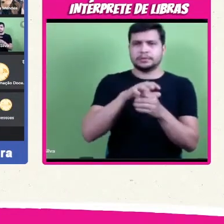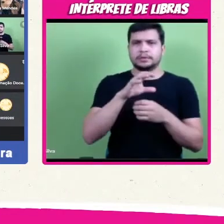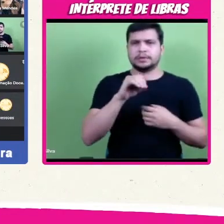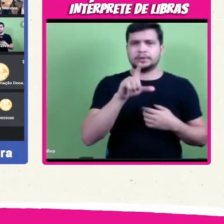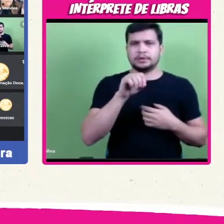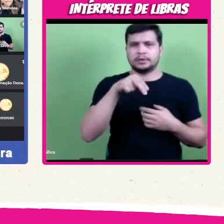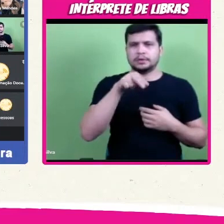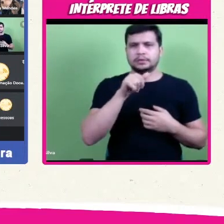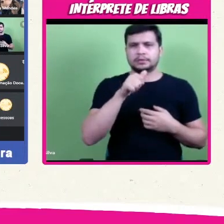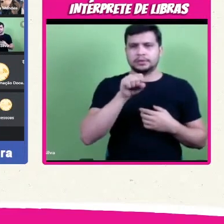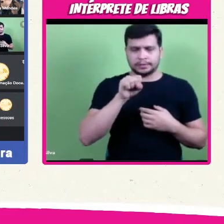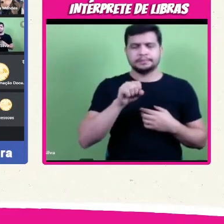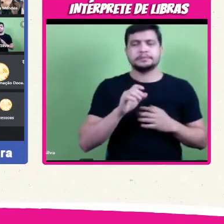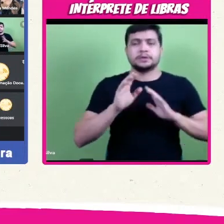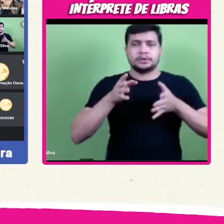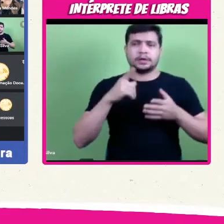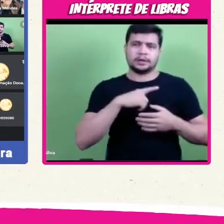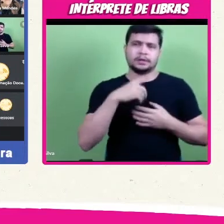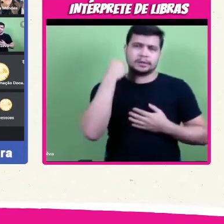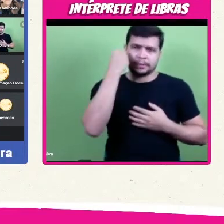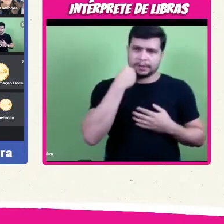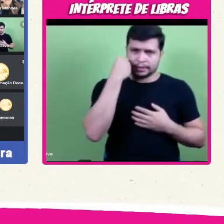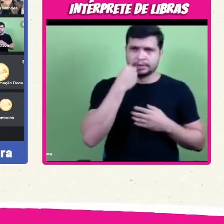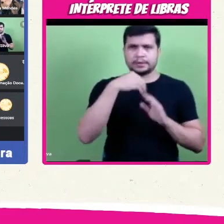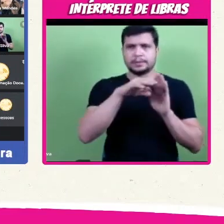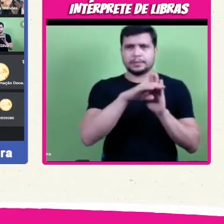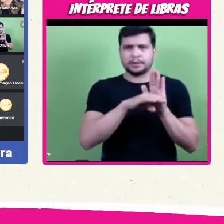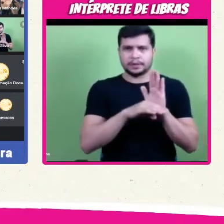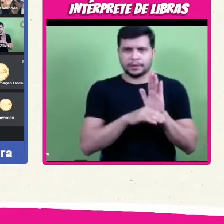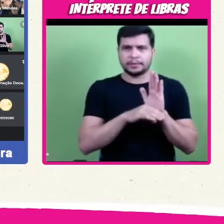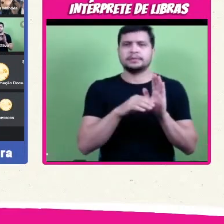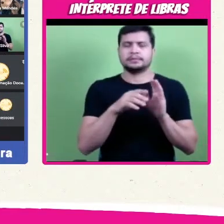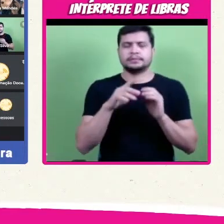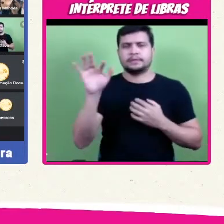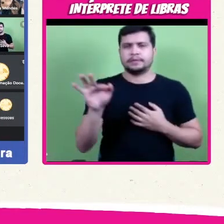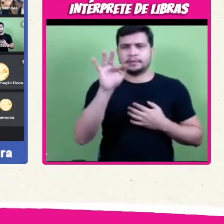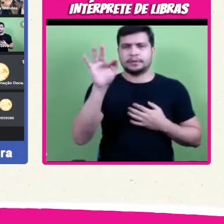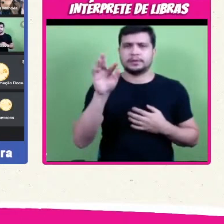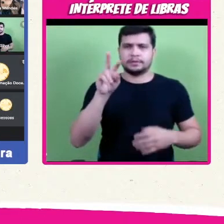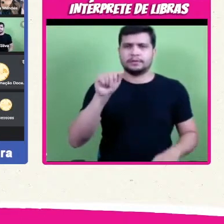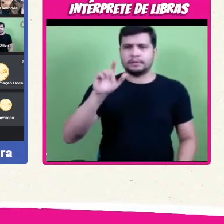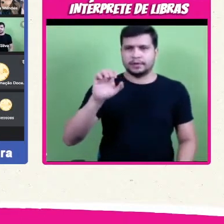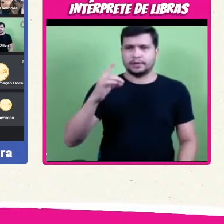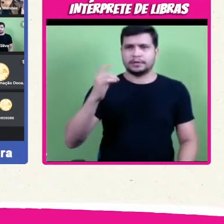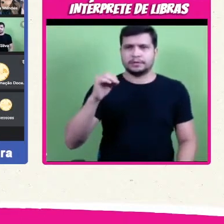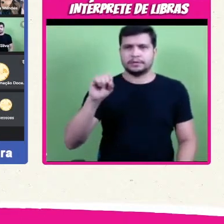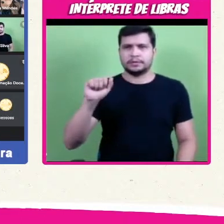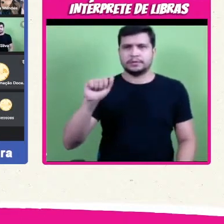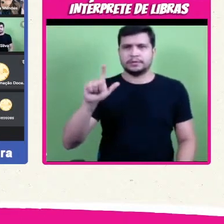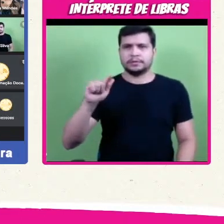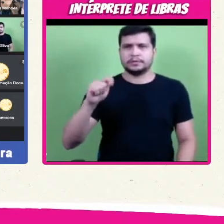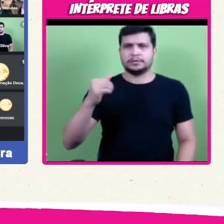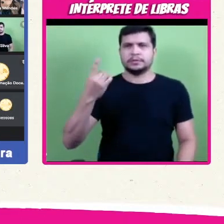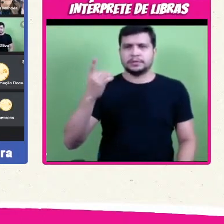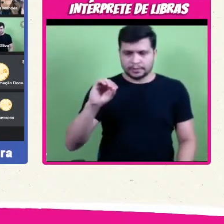Sessionou em programas pós-graduação da Faculdade do Vale do Salgado, com diversos trabalhos nas áreas de arte,